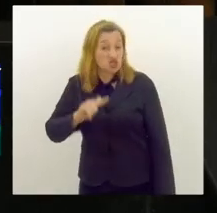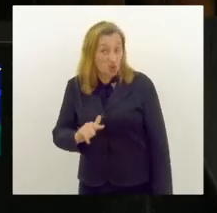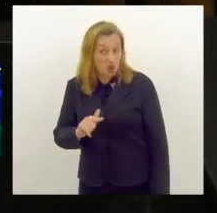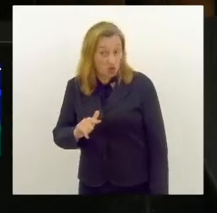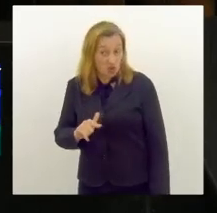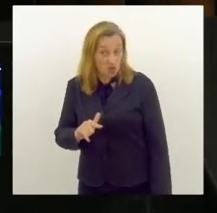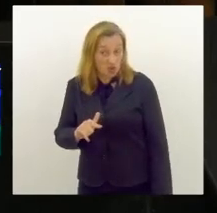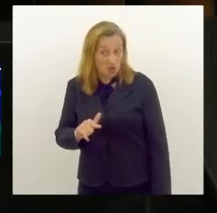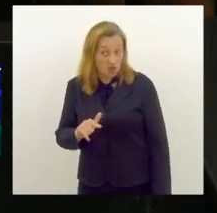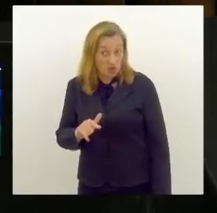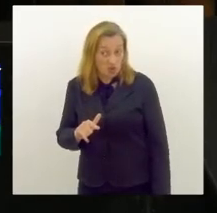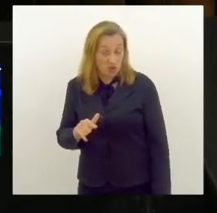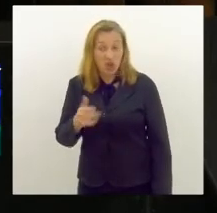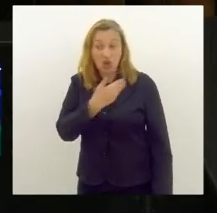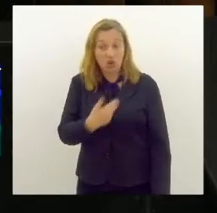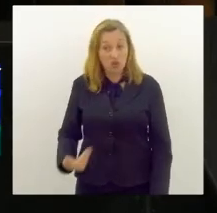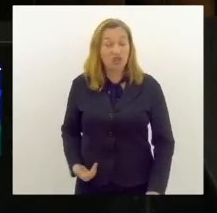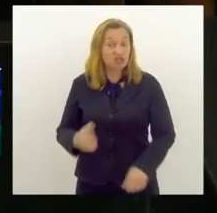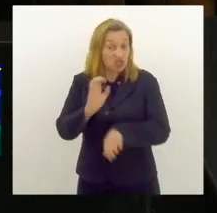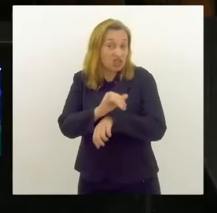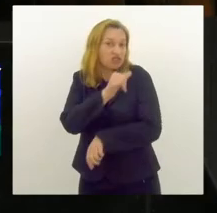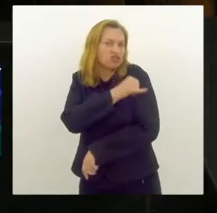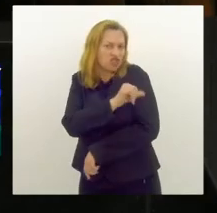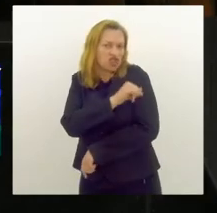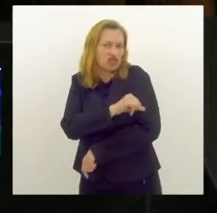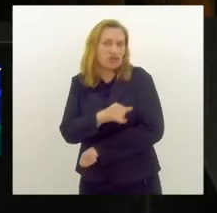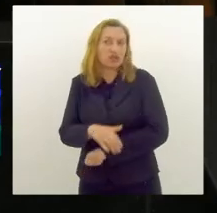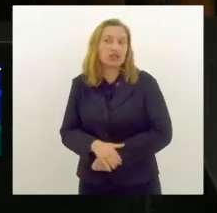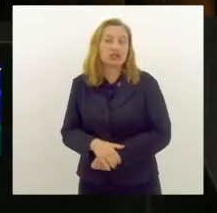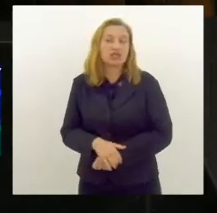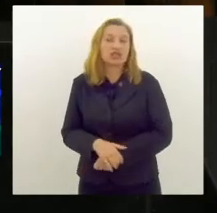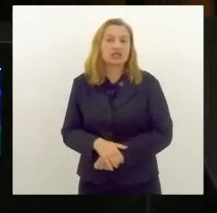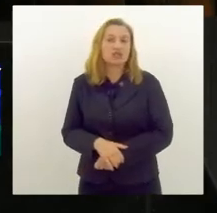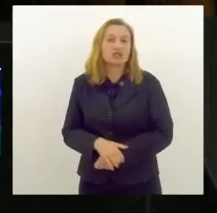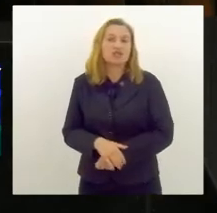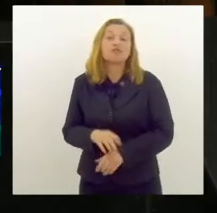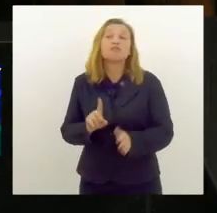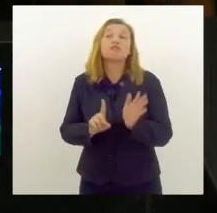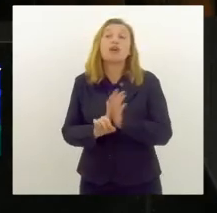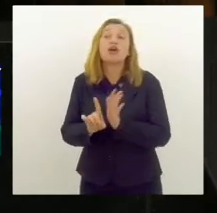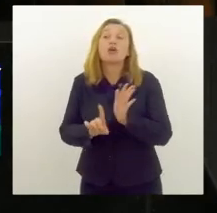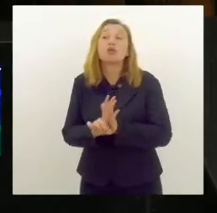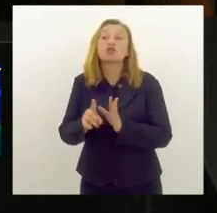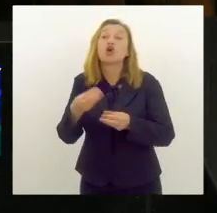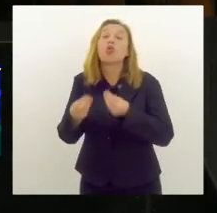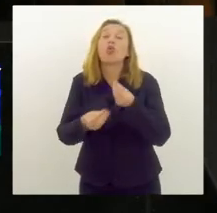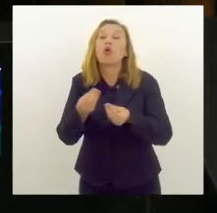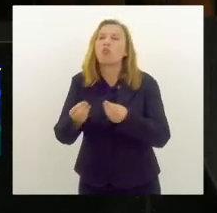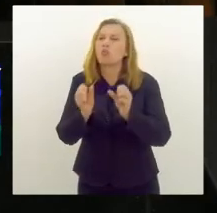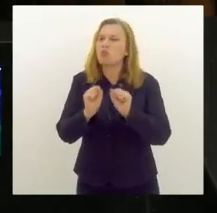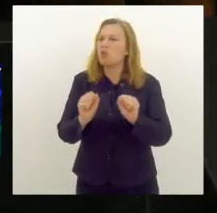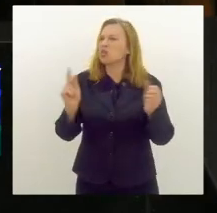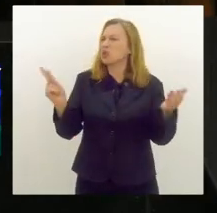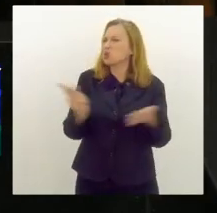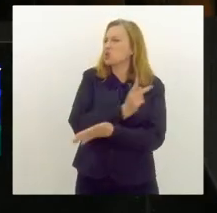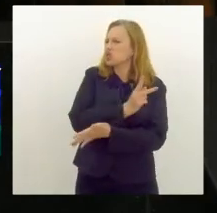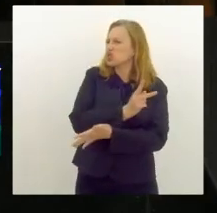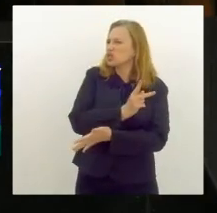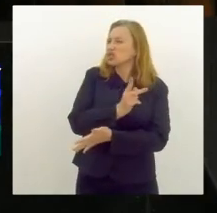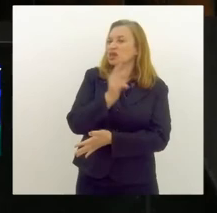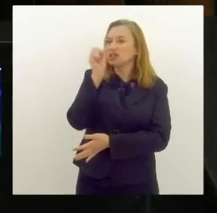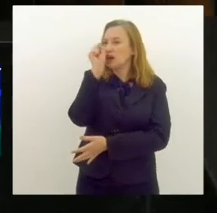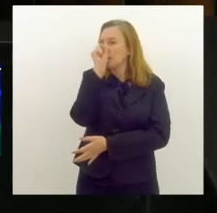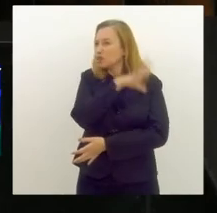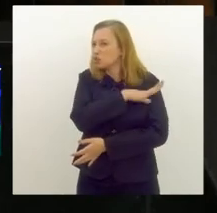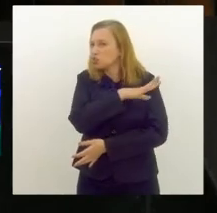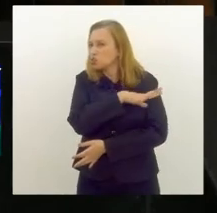pré-candidato ao governo do Estado do Rio de Janeiro, questionem como pôde ter acontecido isso. É